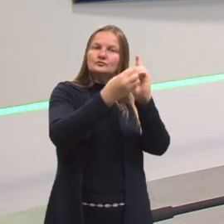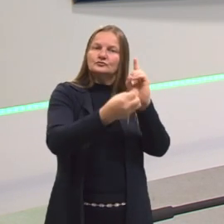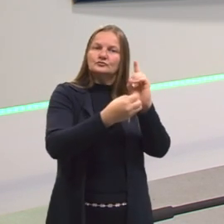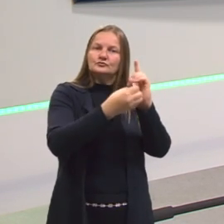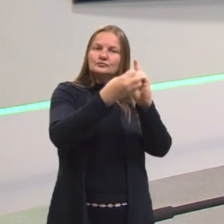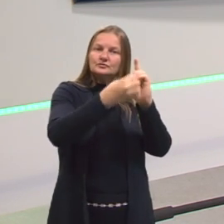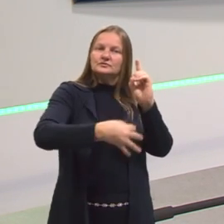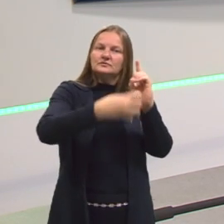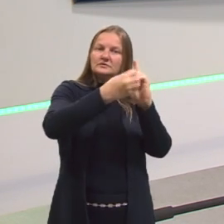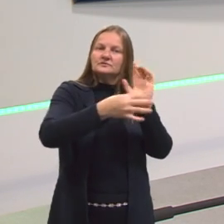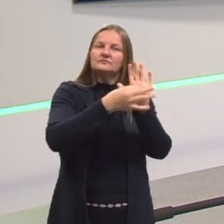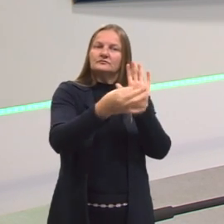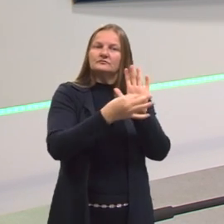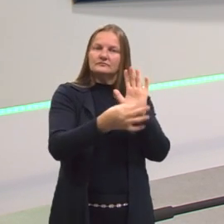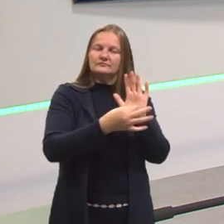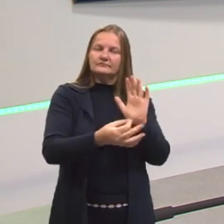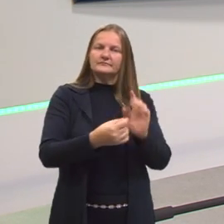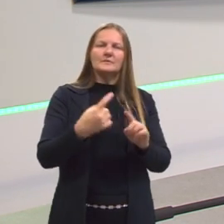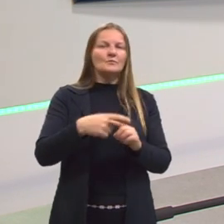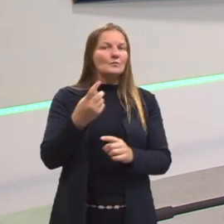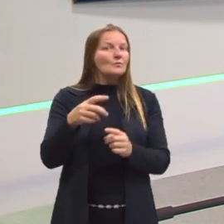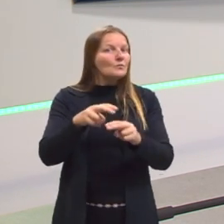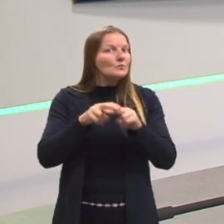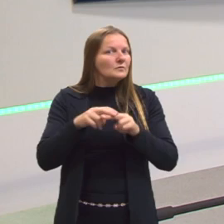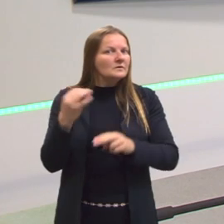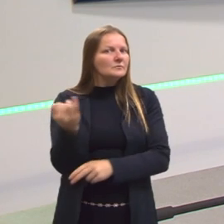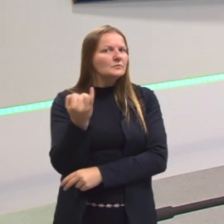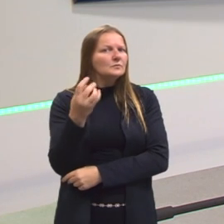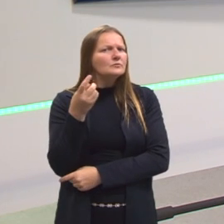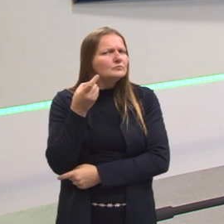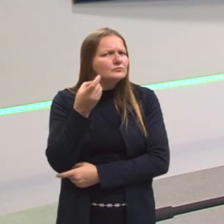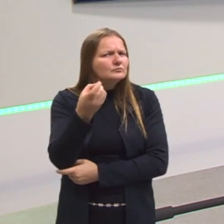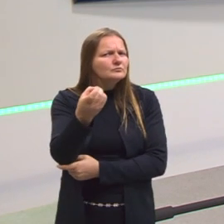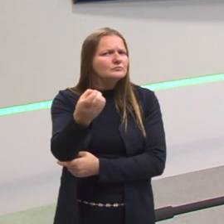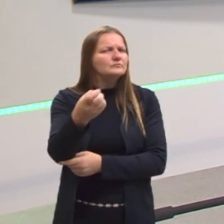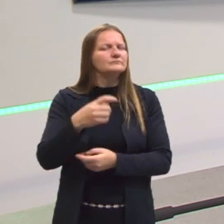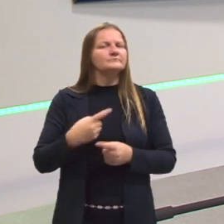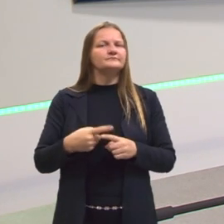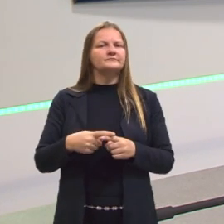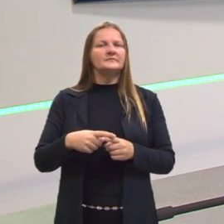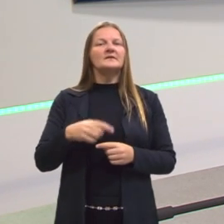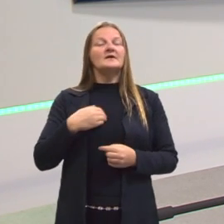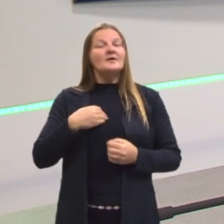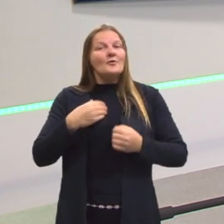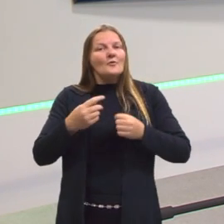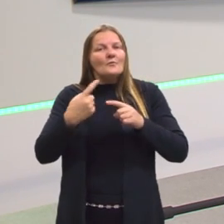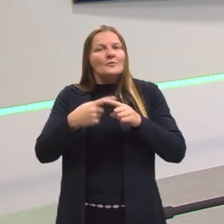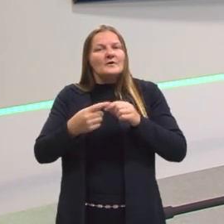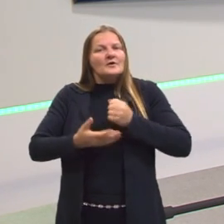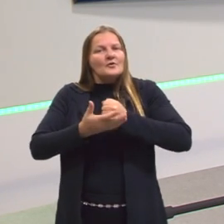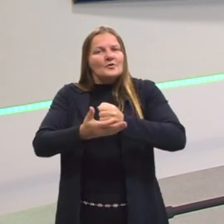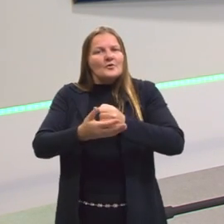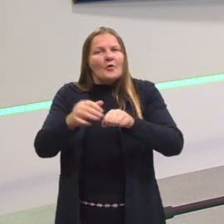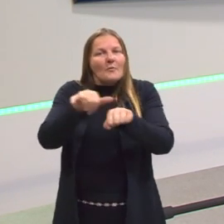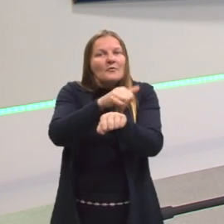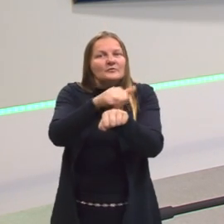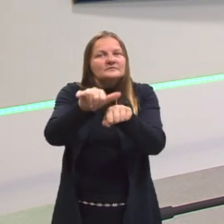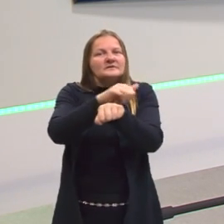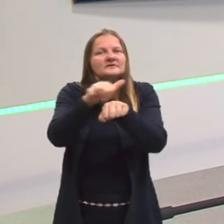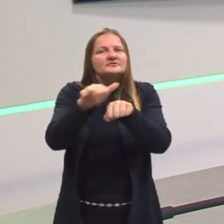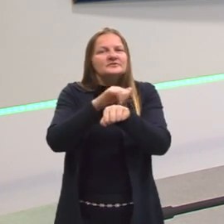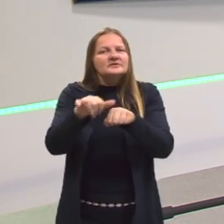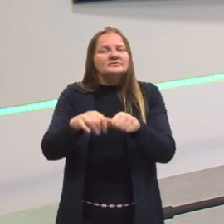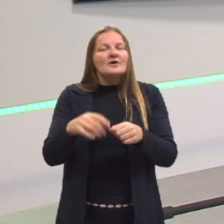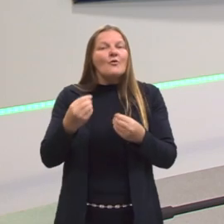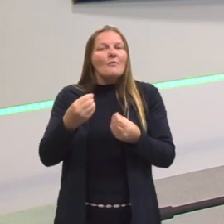por isso que é interessante que tu saiba e lembre disso que eu tô aqui para te mostrar como é feita a